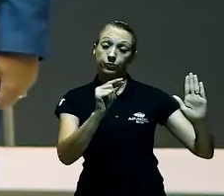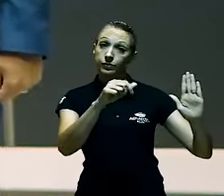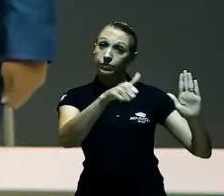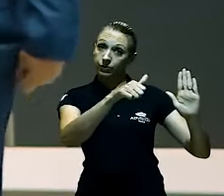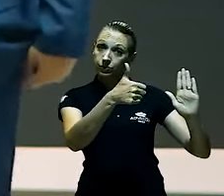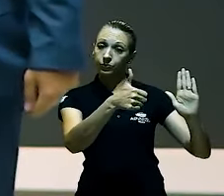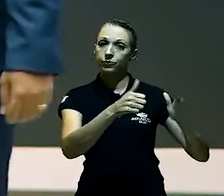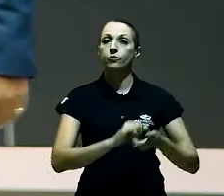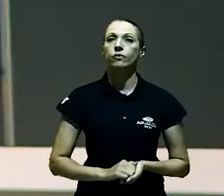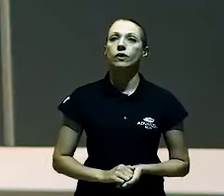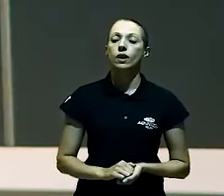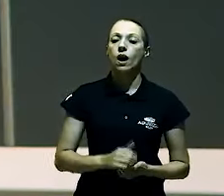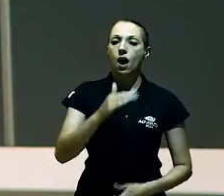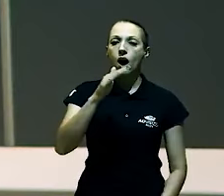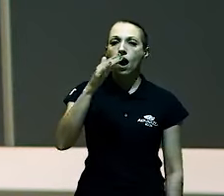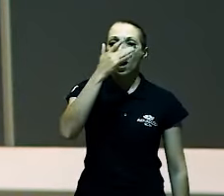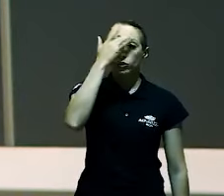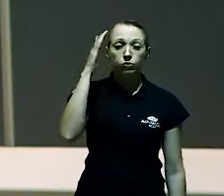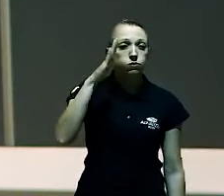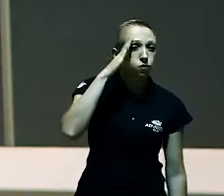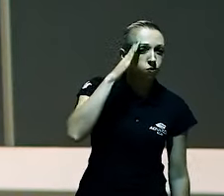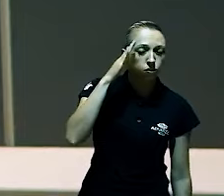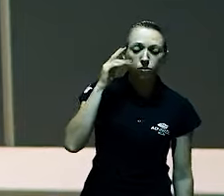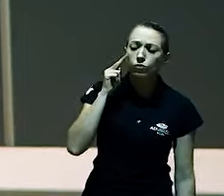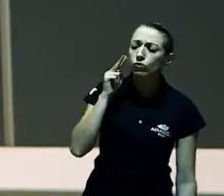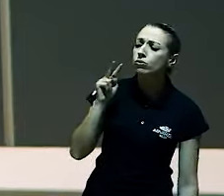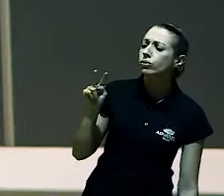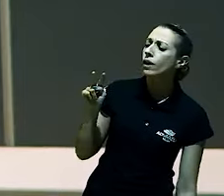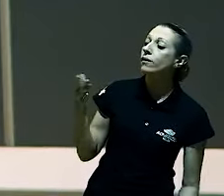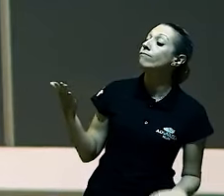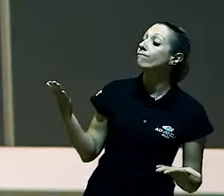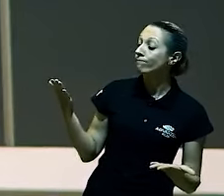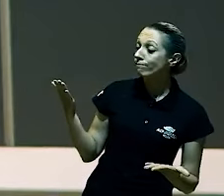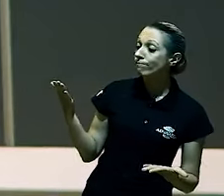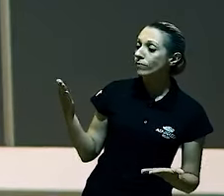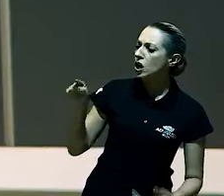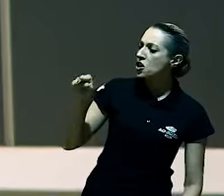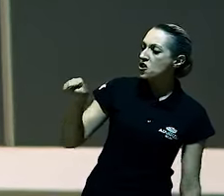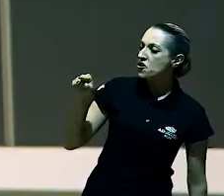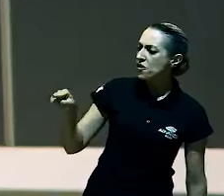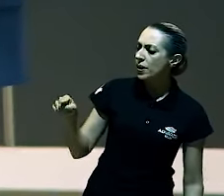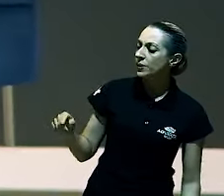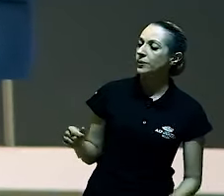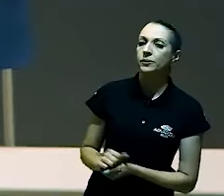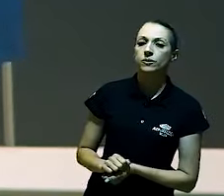no versículo 11, eles olham para Jonas e dizem assim: Jonas, o que devemos fazer com você para que o mar se